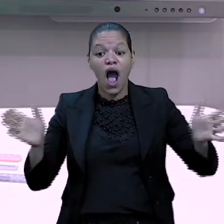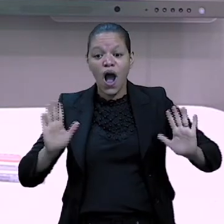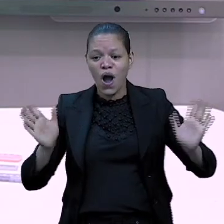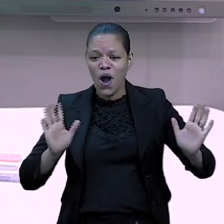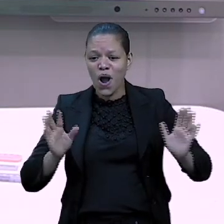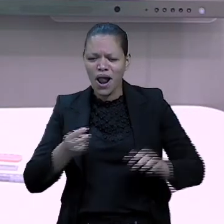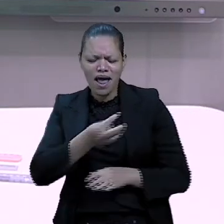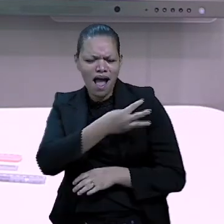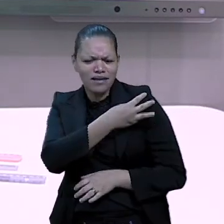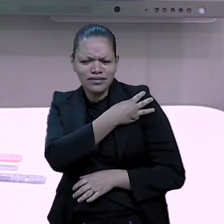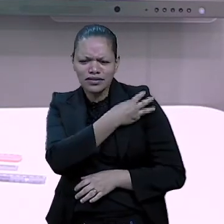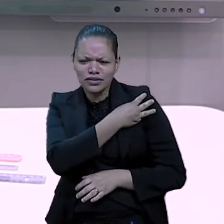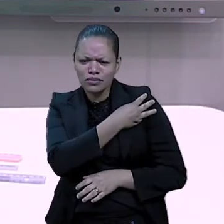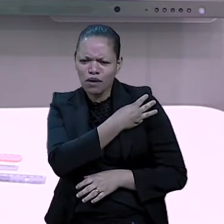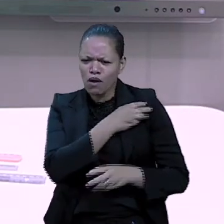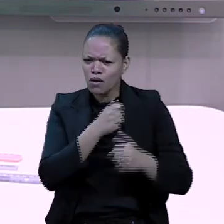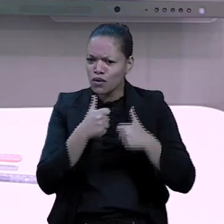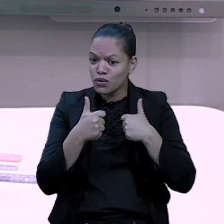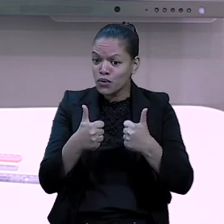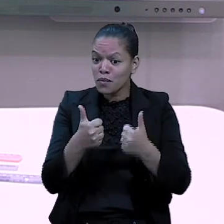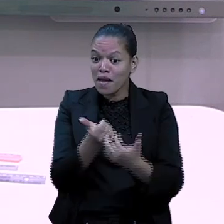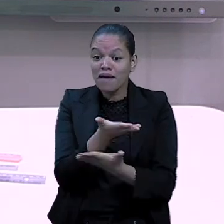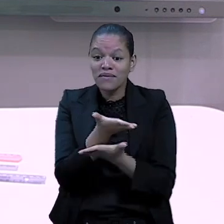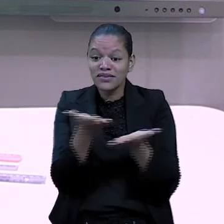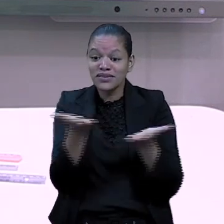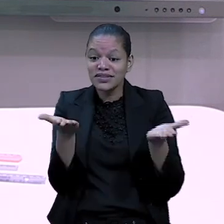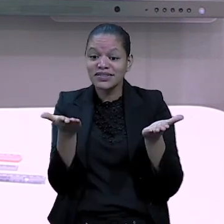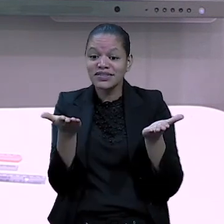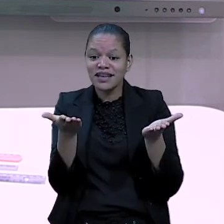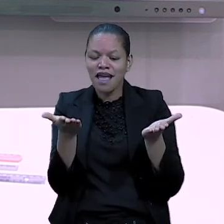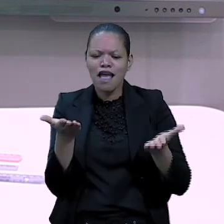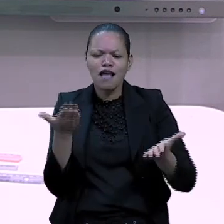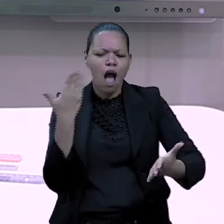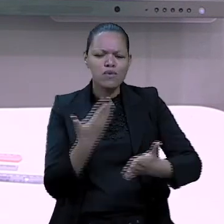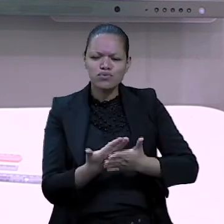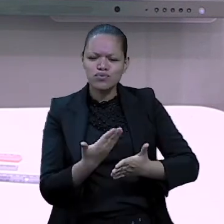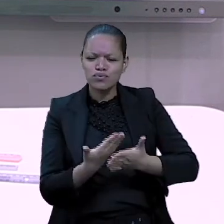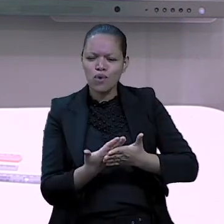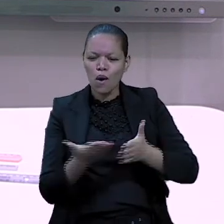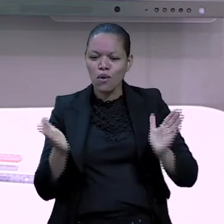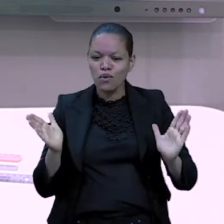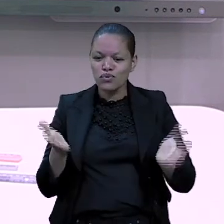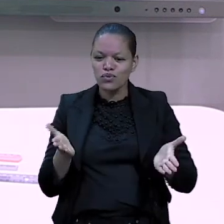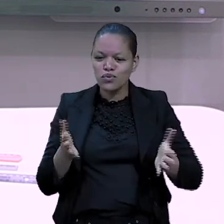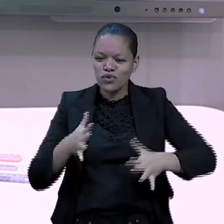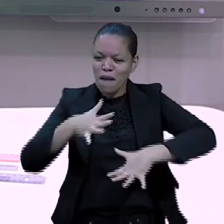Olá, turma do terceiro ano, tudo bem com vocês? A nossa aula de hoje é de